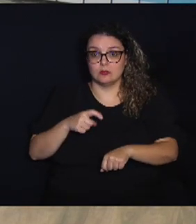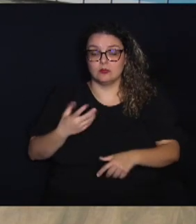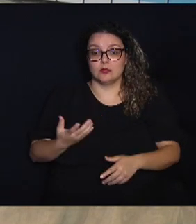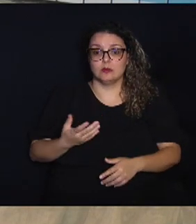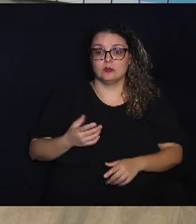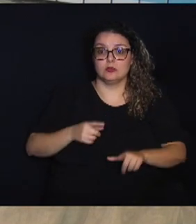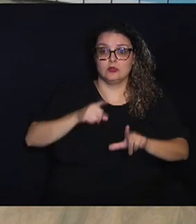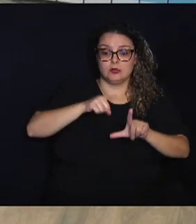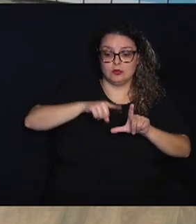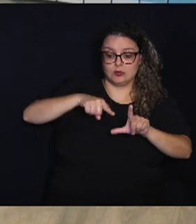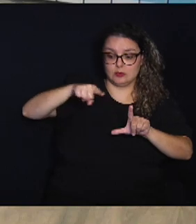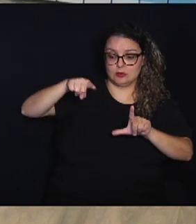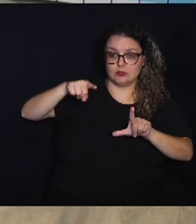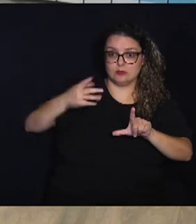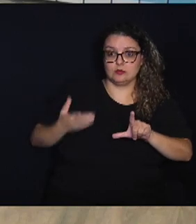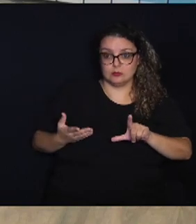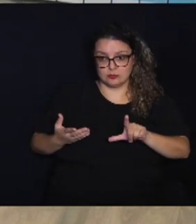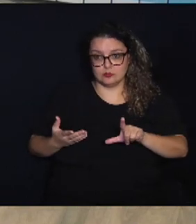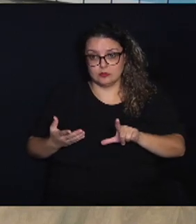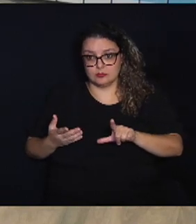pico, no ápice aí